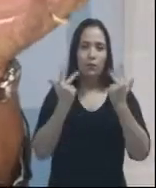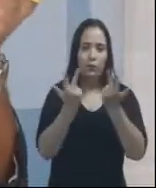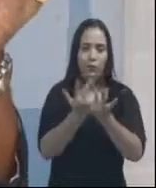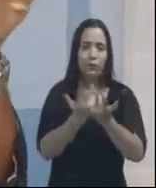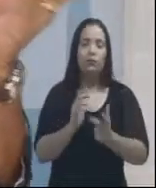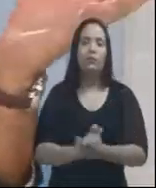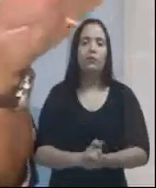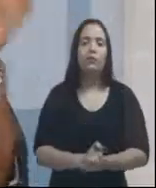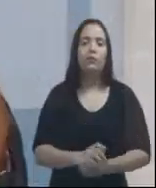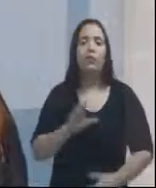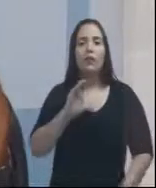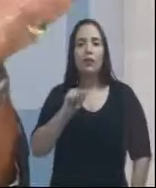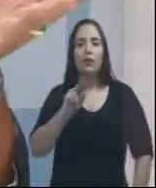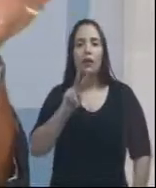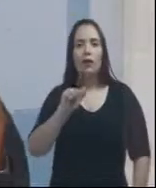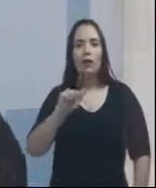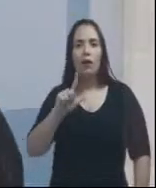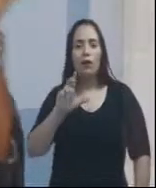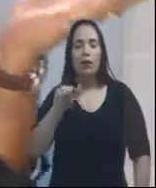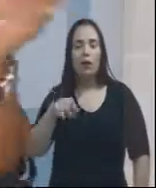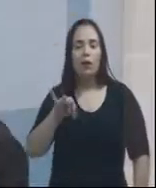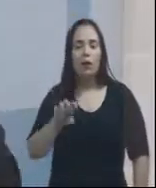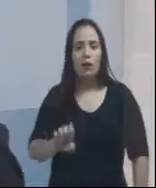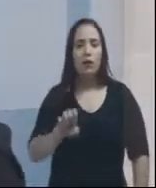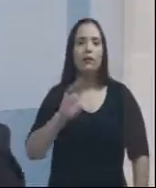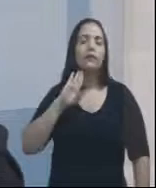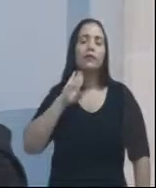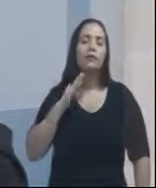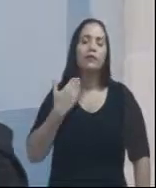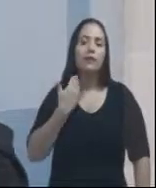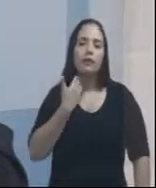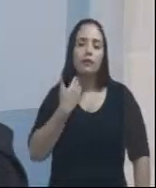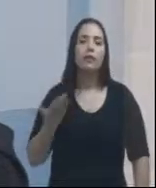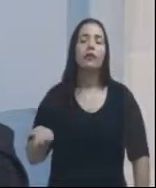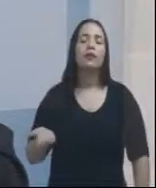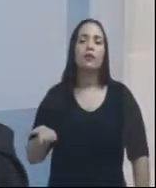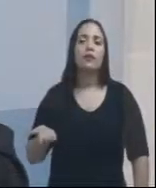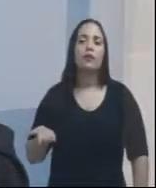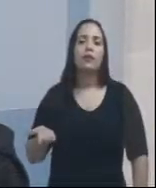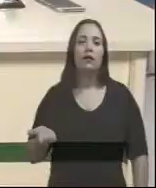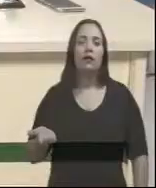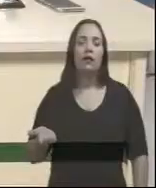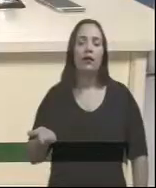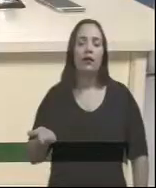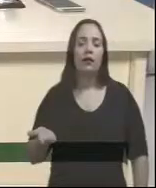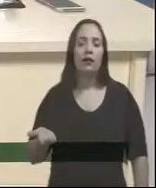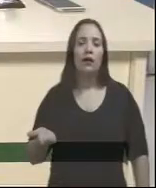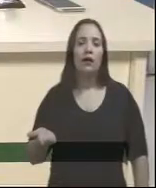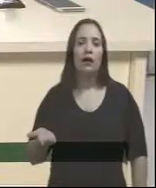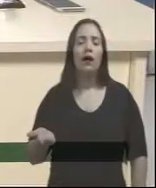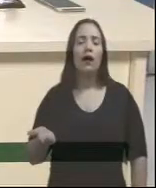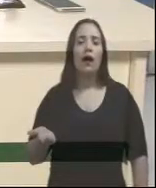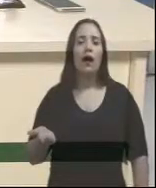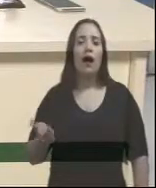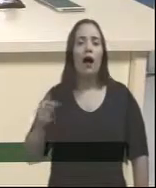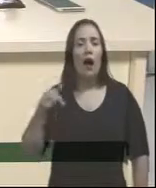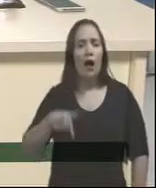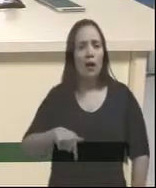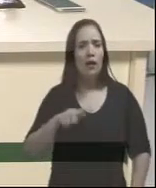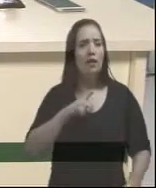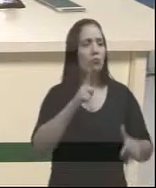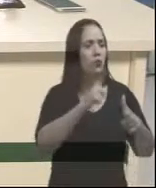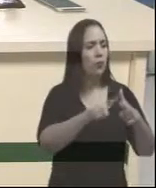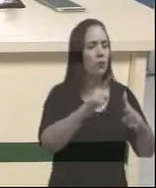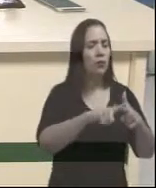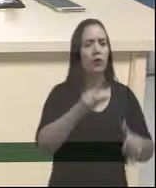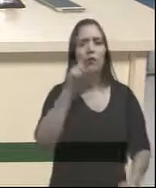O Cavalcante, foi delegado, foi deputado. Porque aqui não é céu, não, tem muitos erros. O secretário. Correto. O secretário tem erro, a polícia